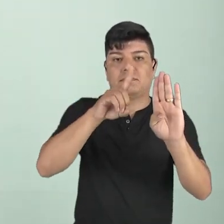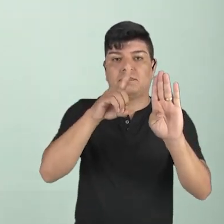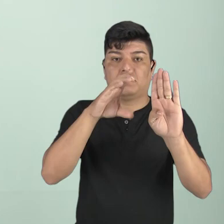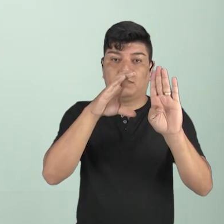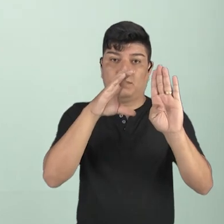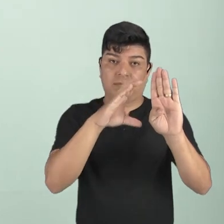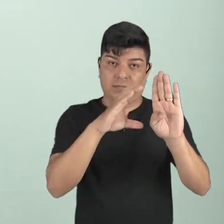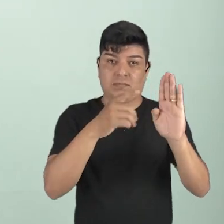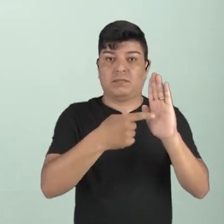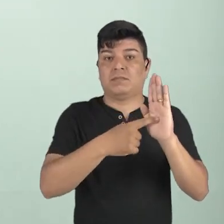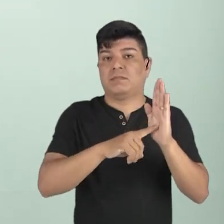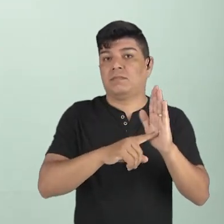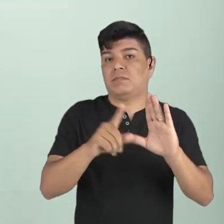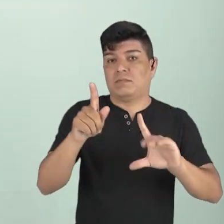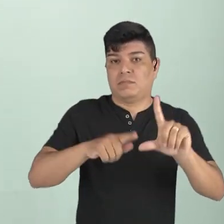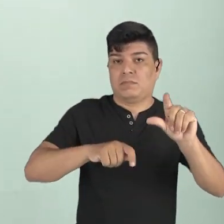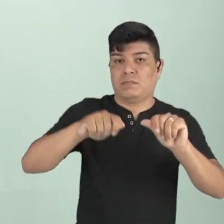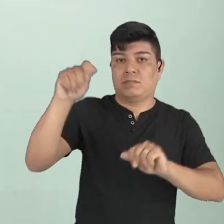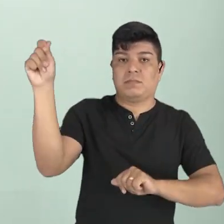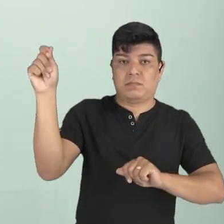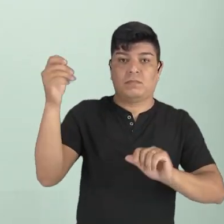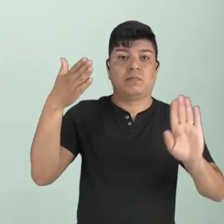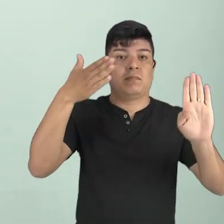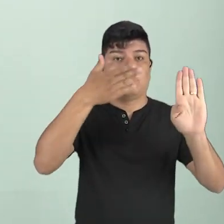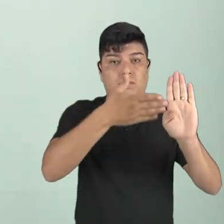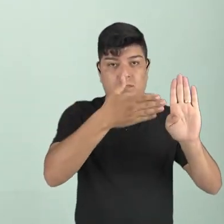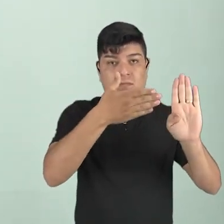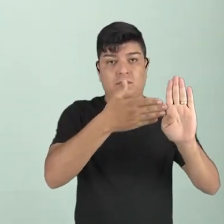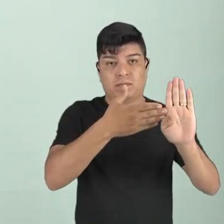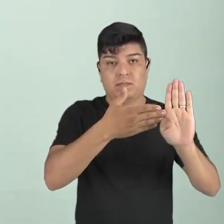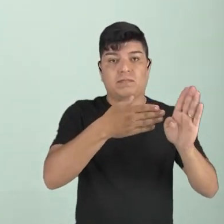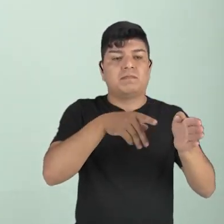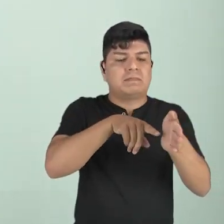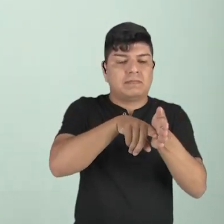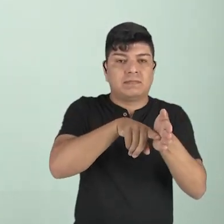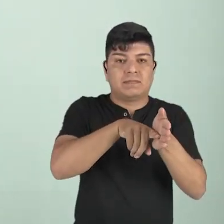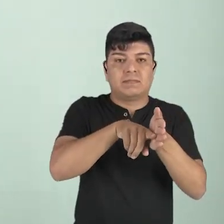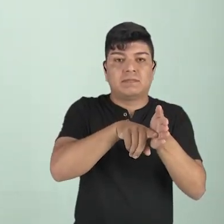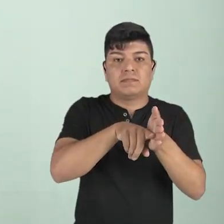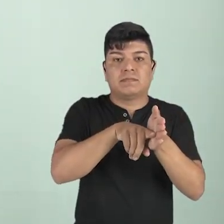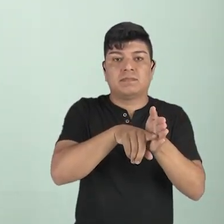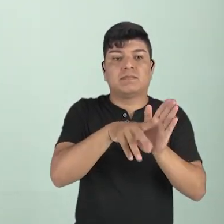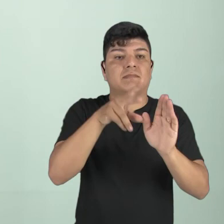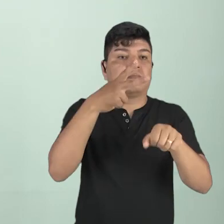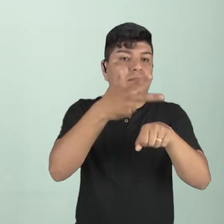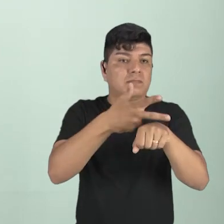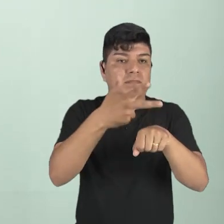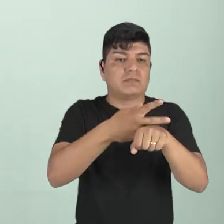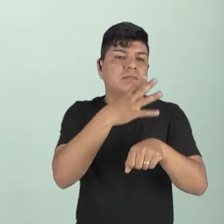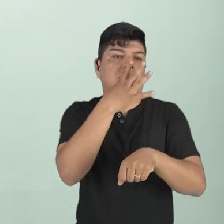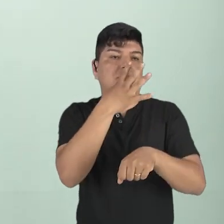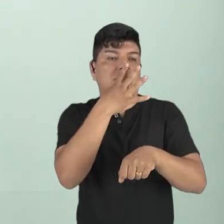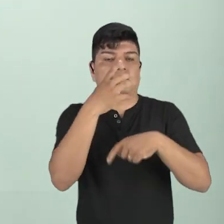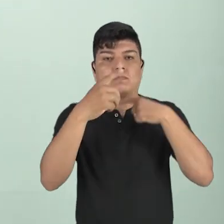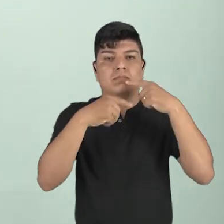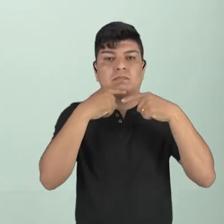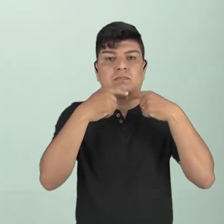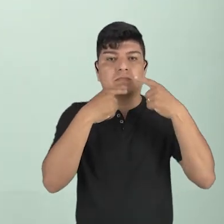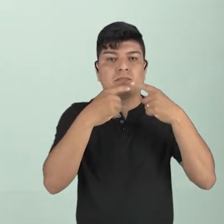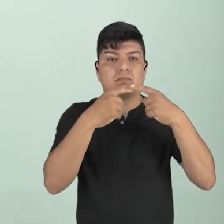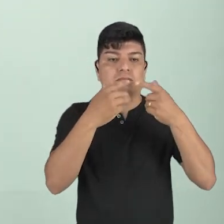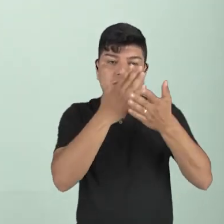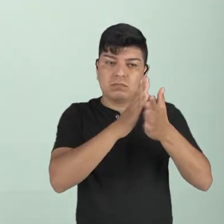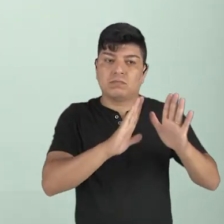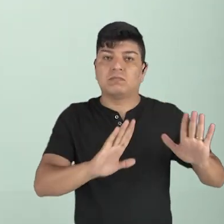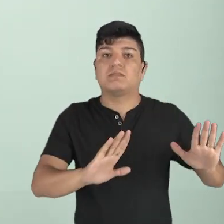portal educ. Acre acessem a plataforma revisite os nossos vídeos assistam tirem as dúvidas